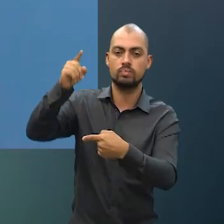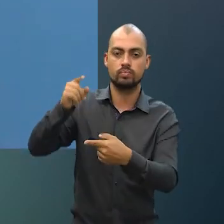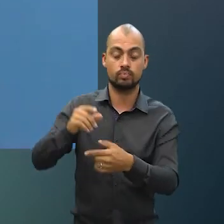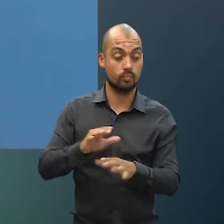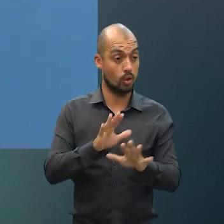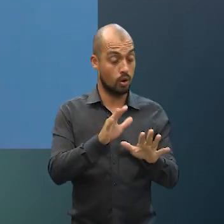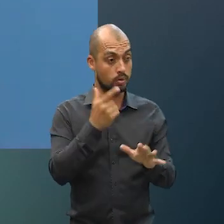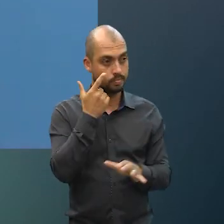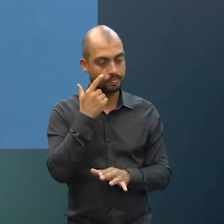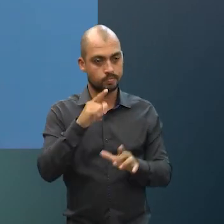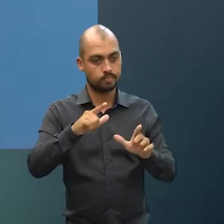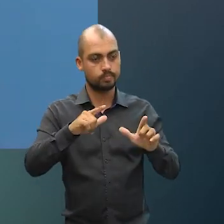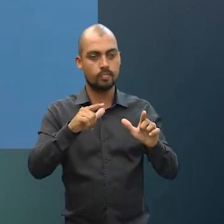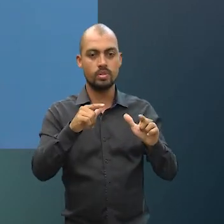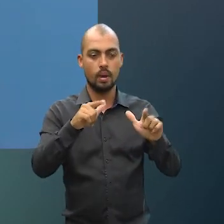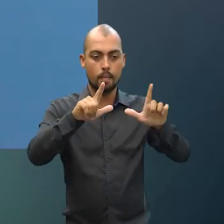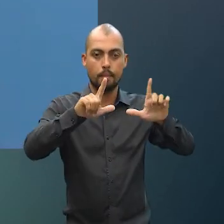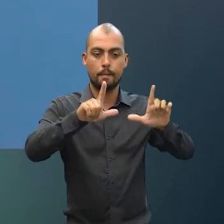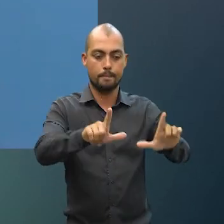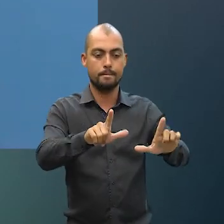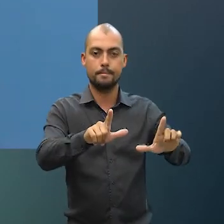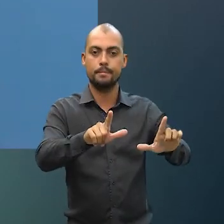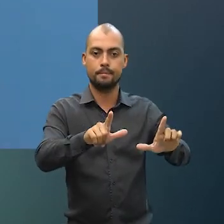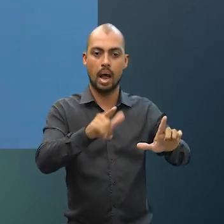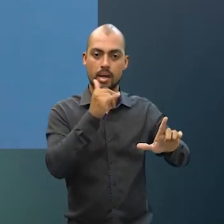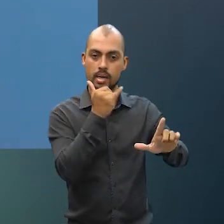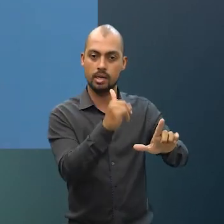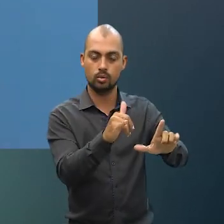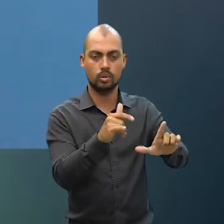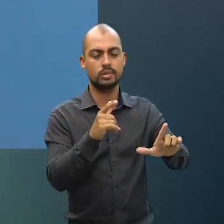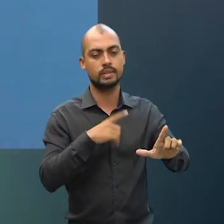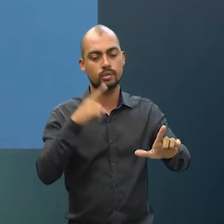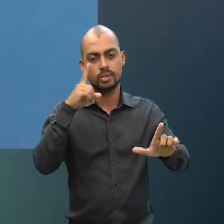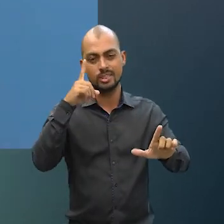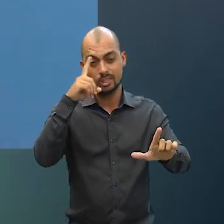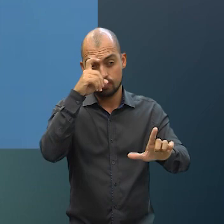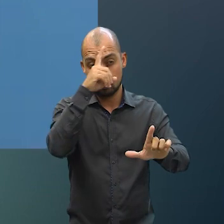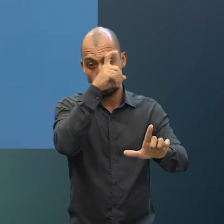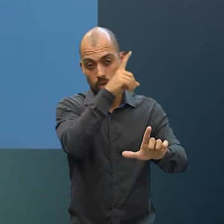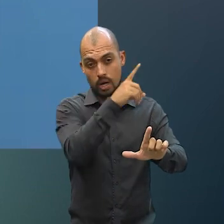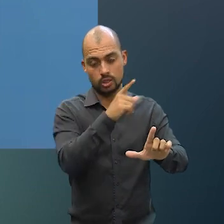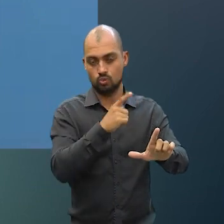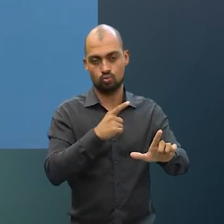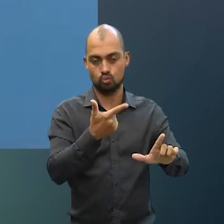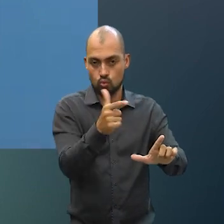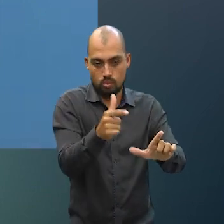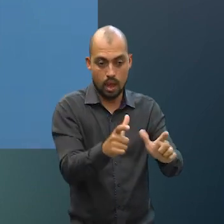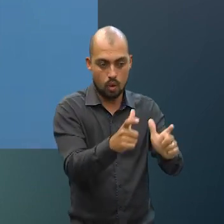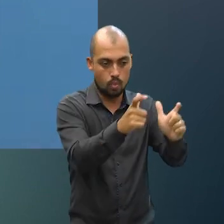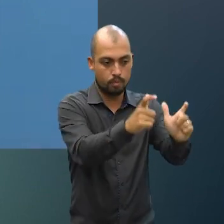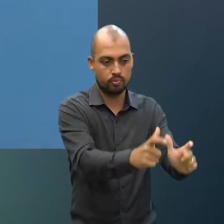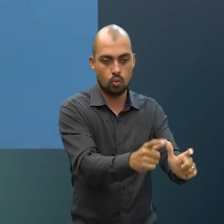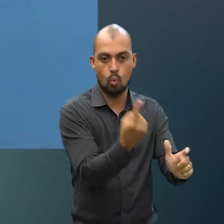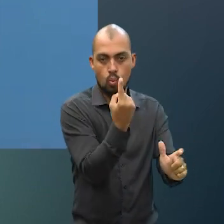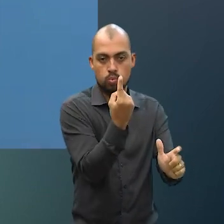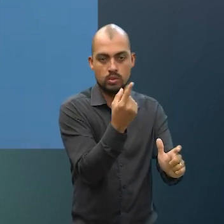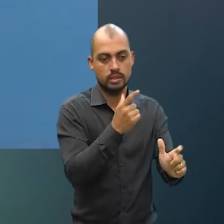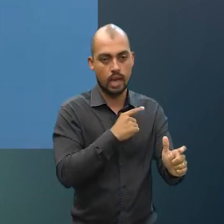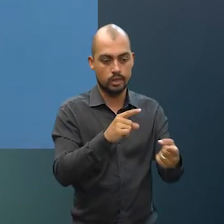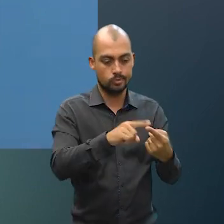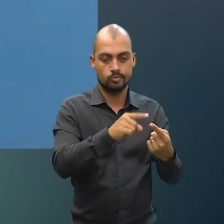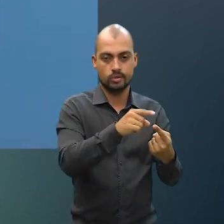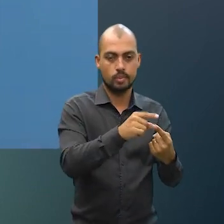Placas eletrônicas, a gente tem uma diversidade muito grande de setor. A gente não vive de um único setor. Então, nós temos a área